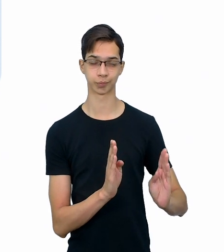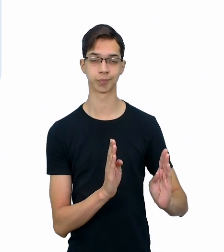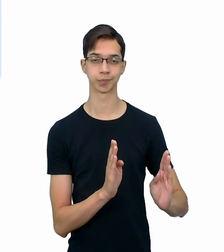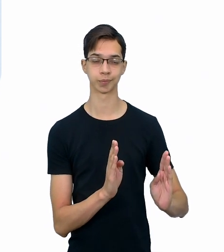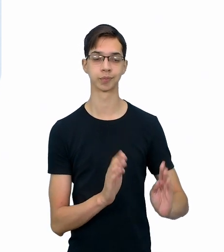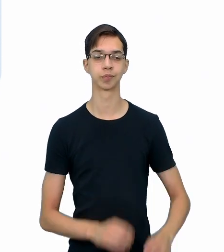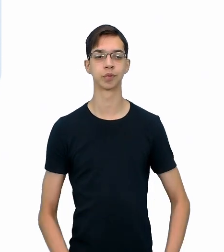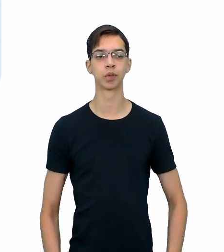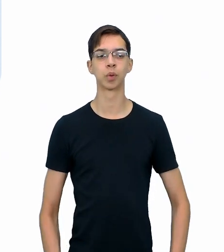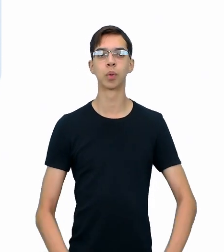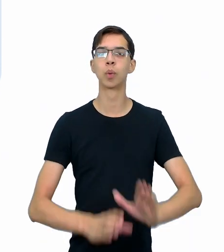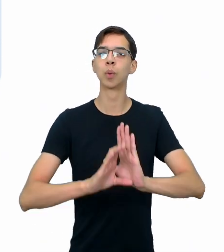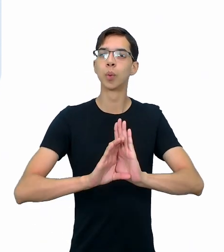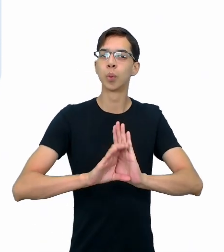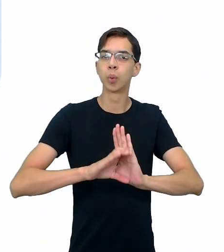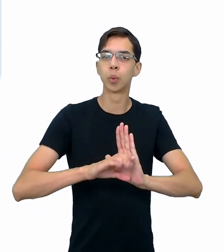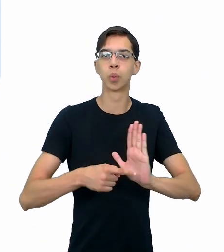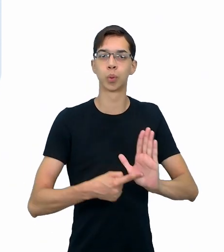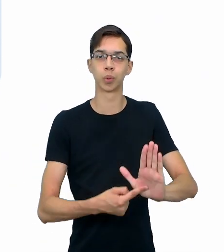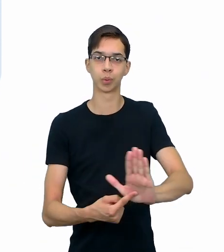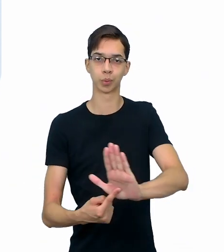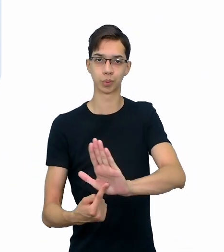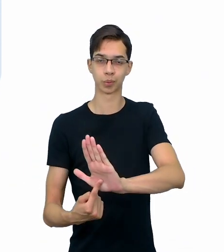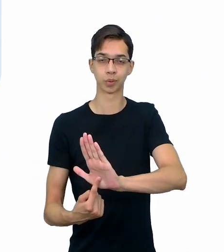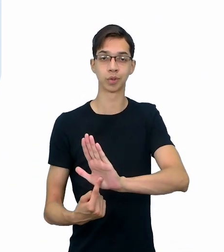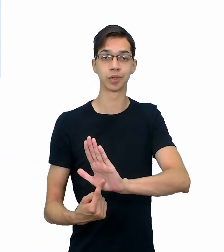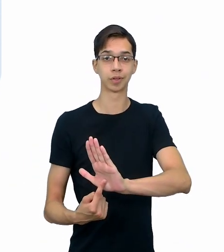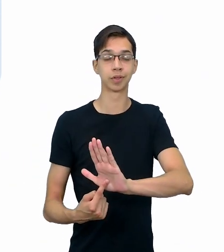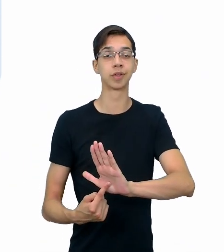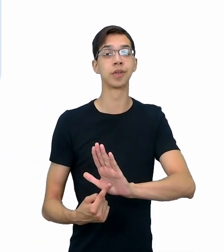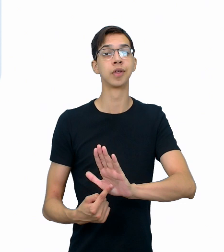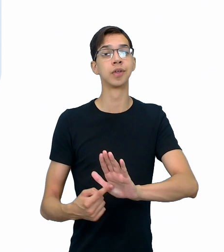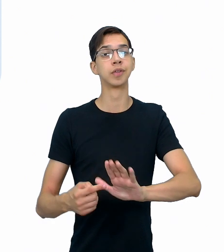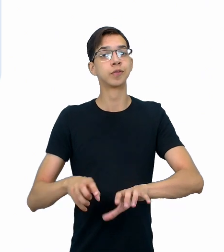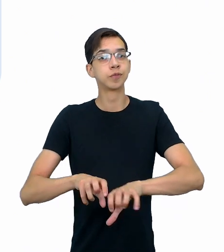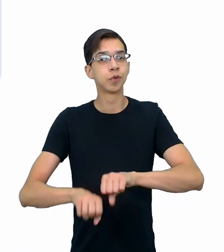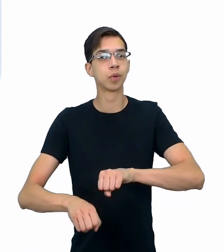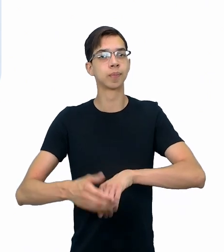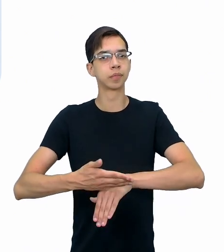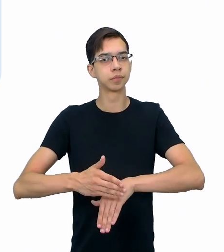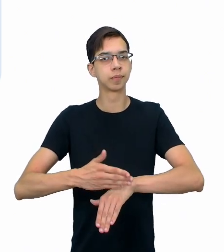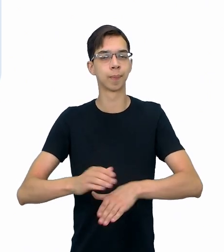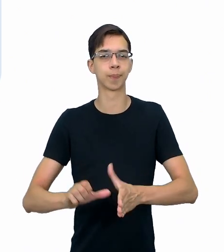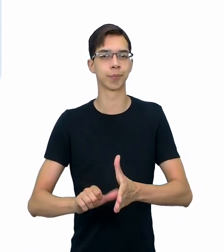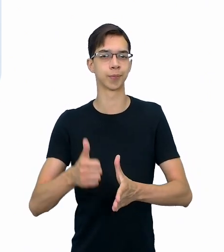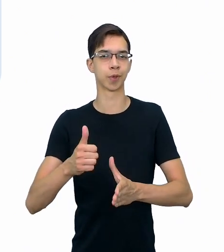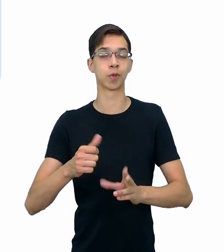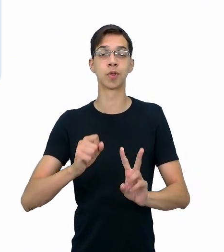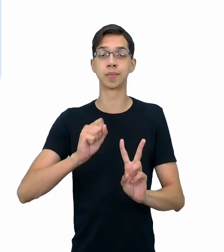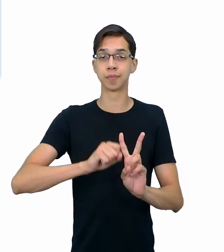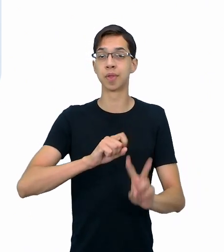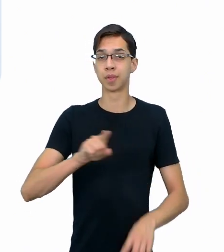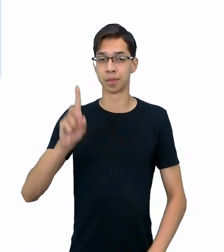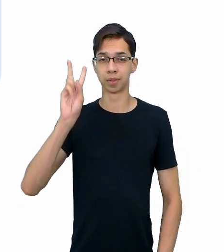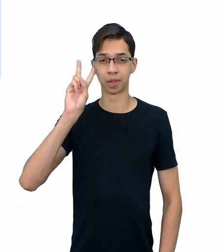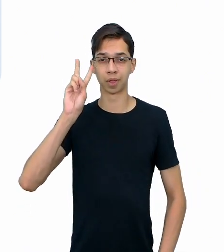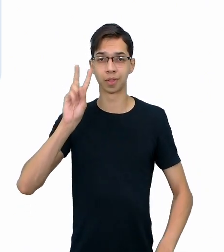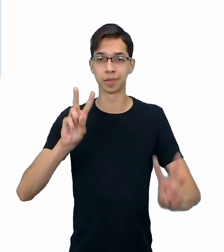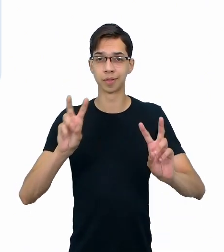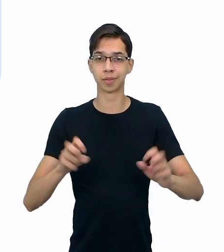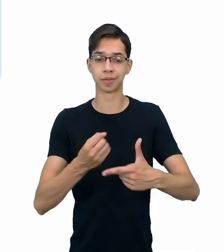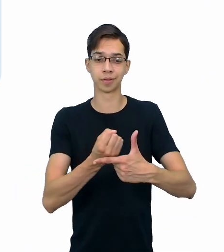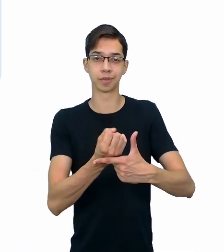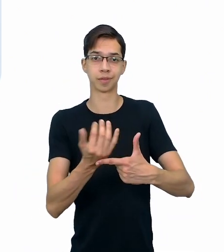conceitos desenvolvidos no roteiro formativo do primeiro bimestre. Lembram-se do pensamento aritmético, onde a gente tratou